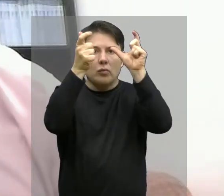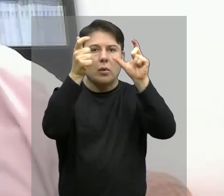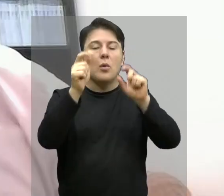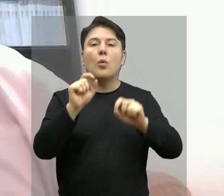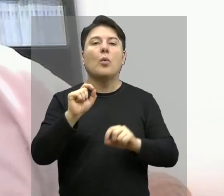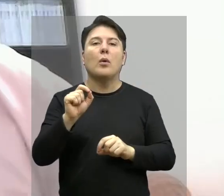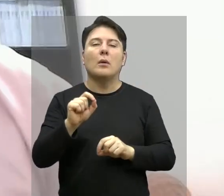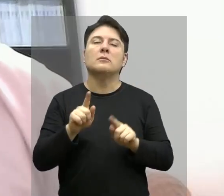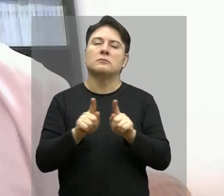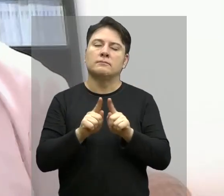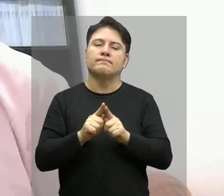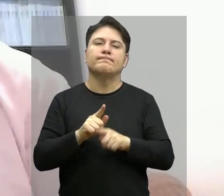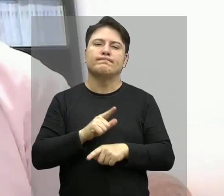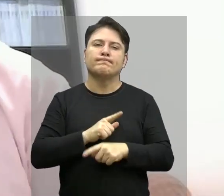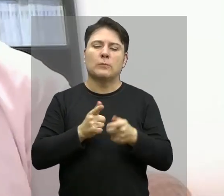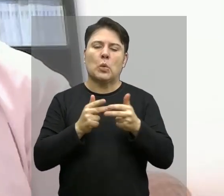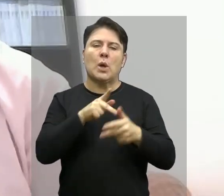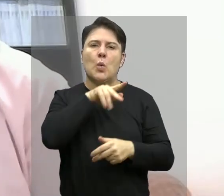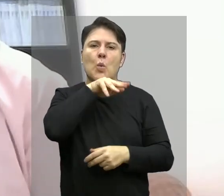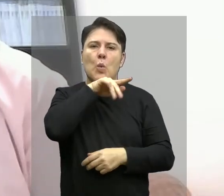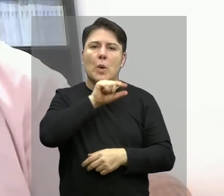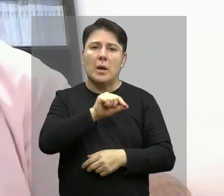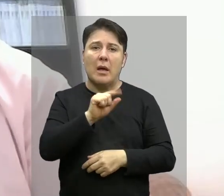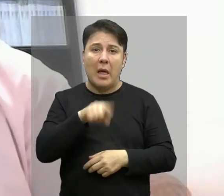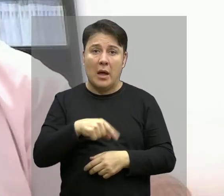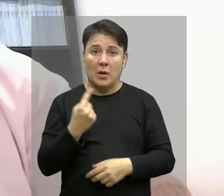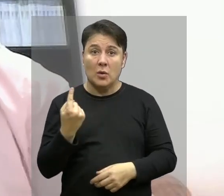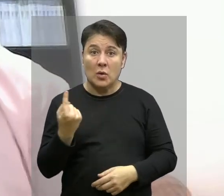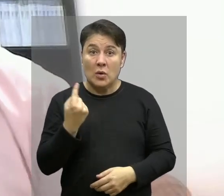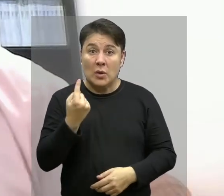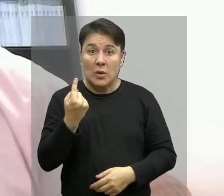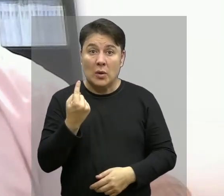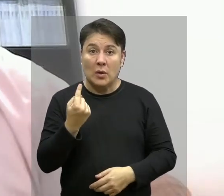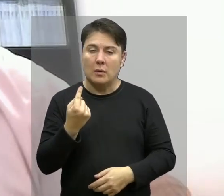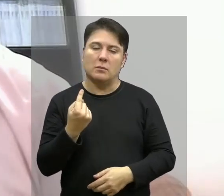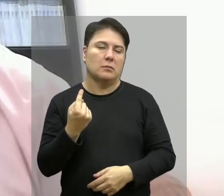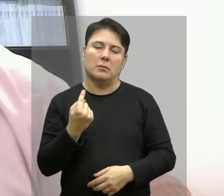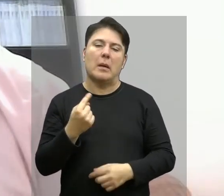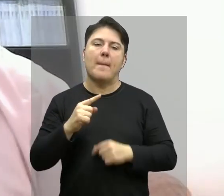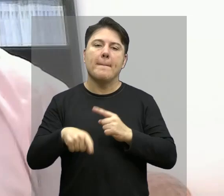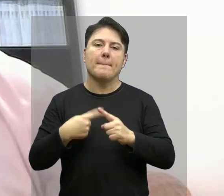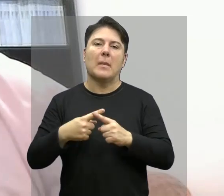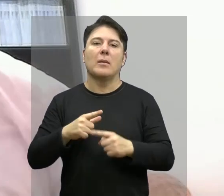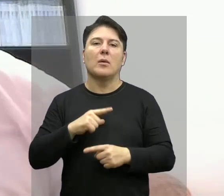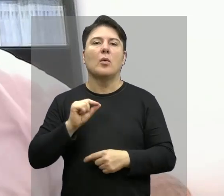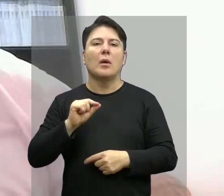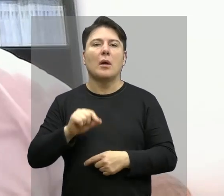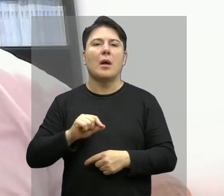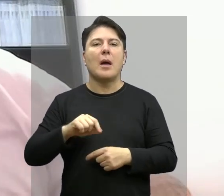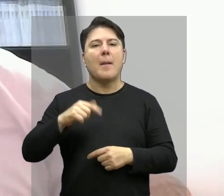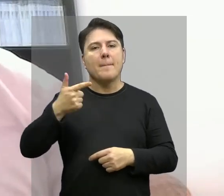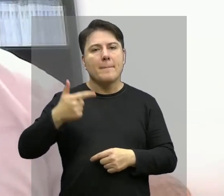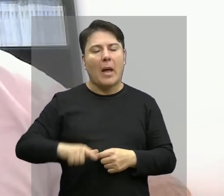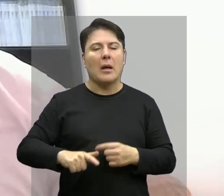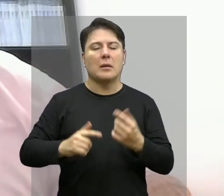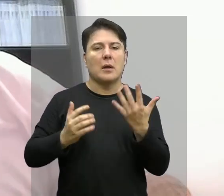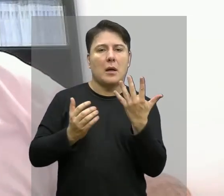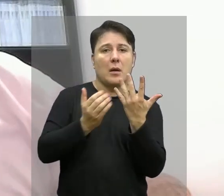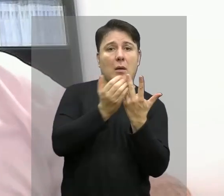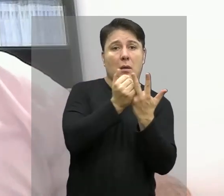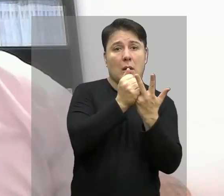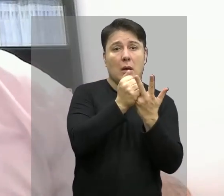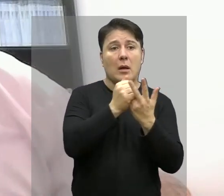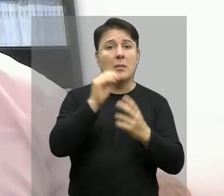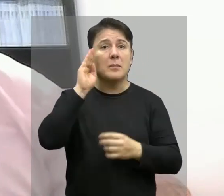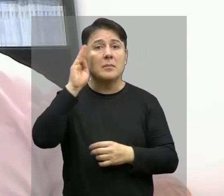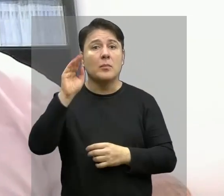das crueldades, ele nunca vem sozinho, né? Ele sempre vem aí acompanhado de outras comorbidades,